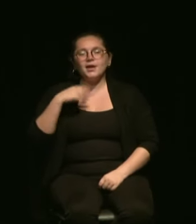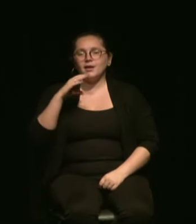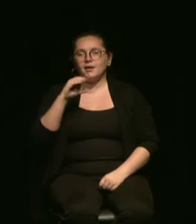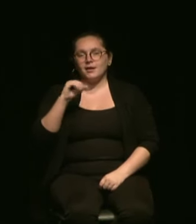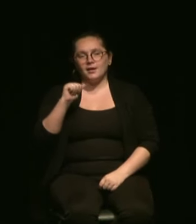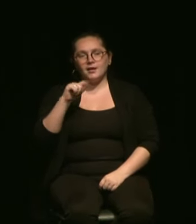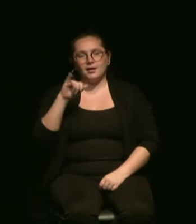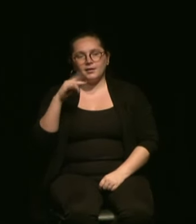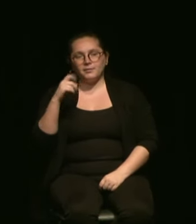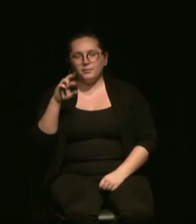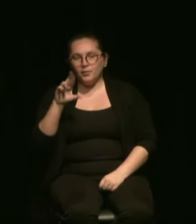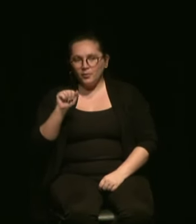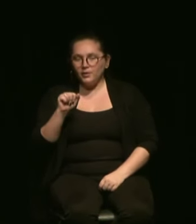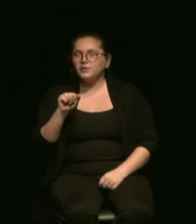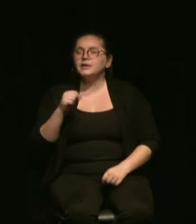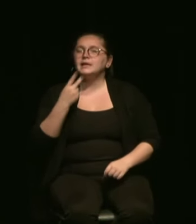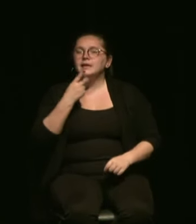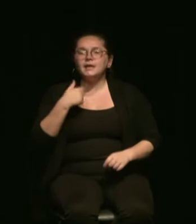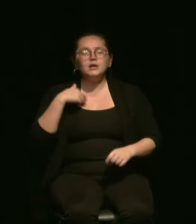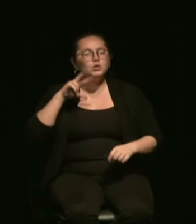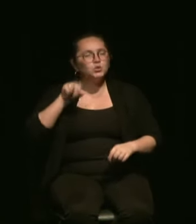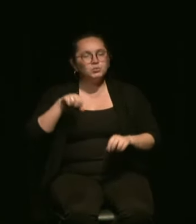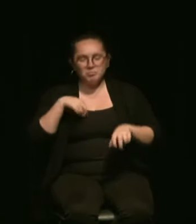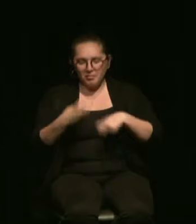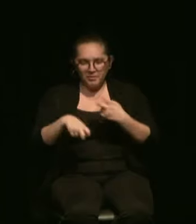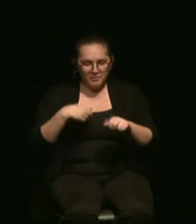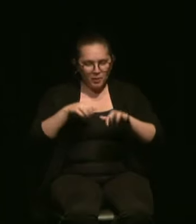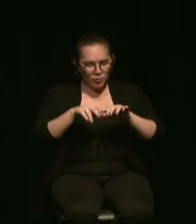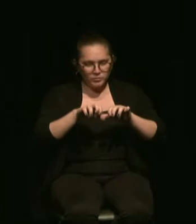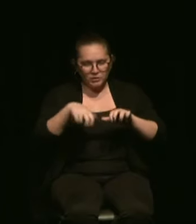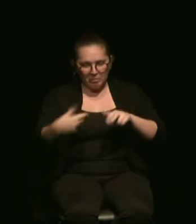era caipora, ele tropeçava em tudo, caía computador,